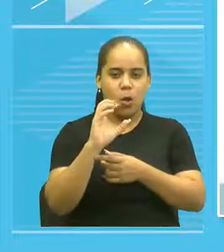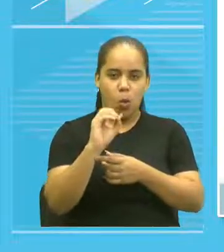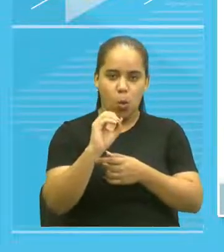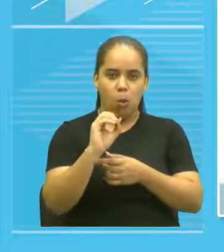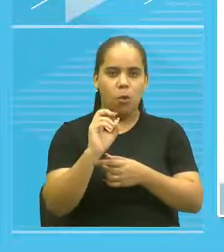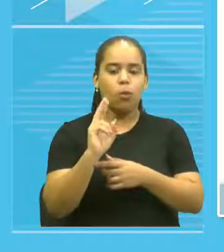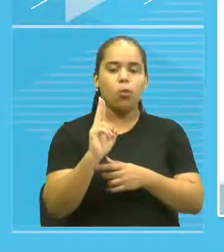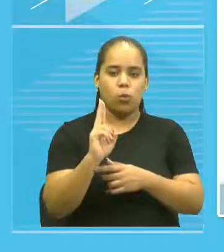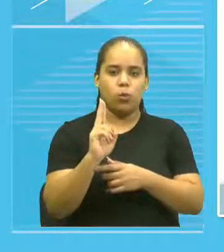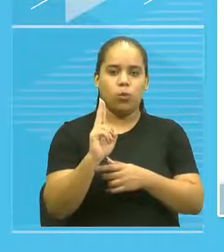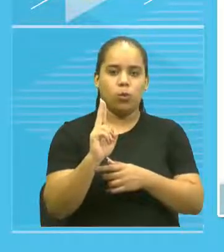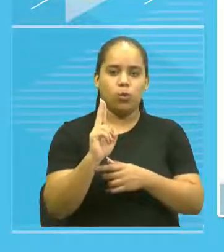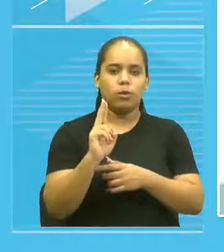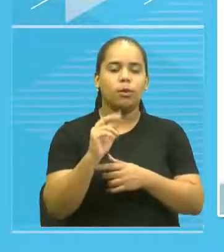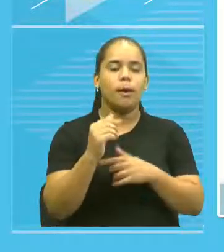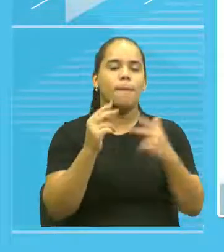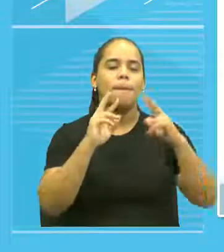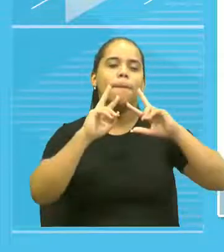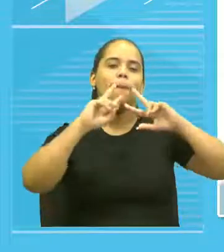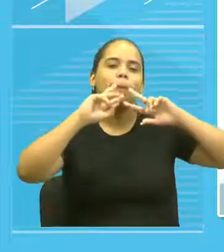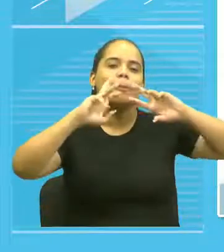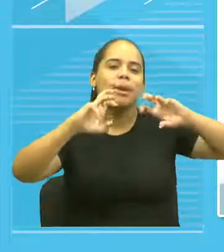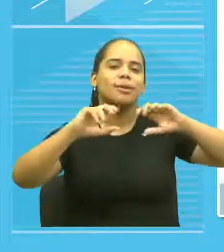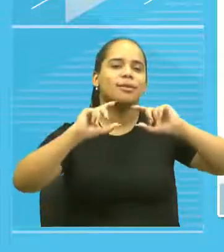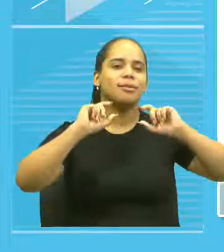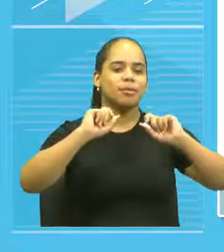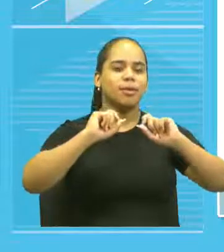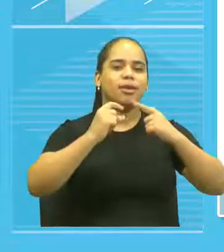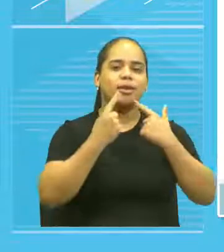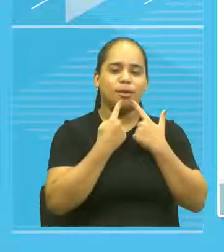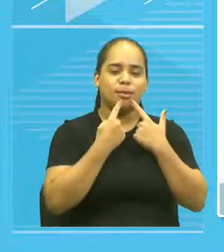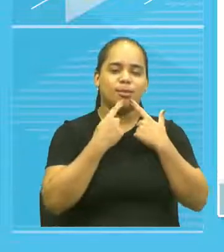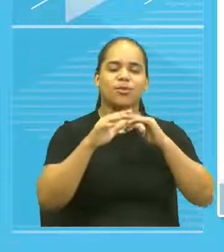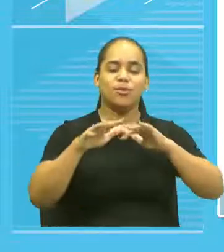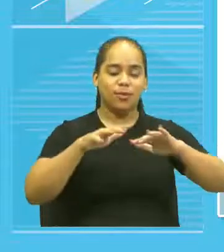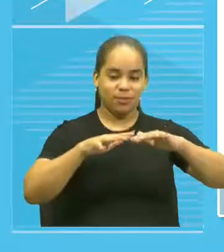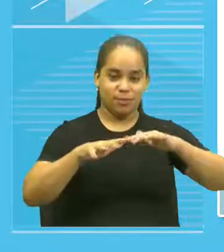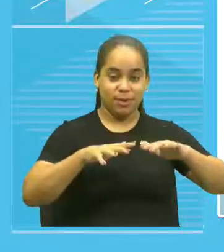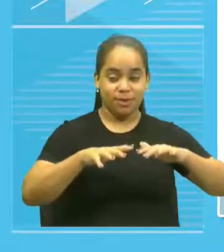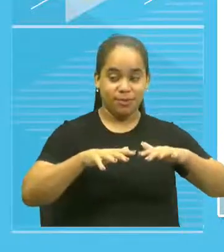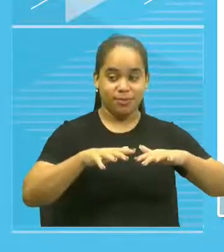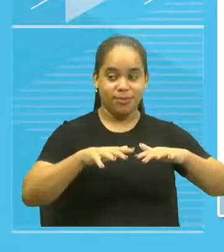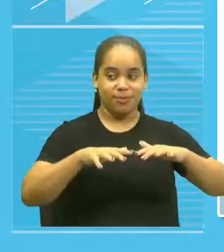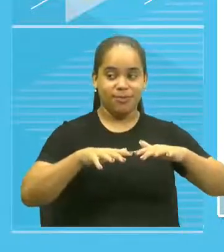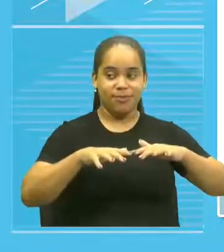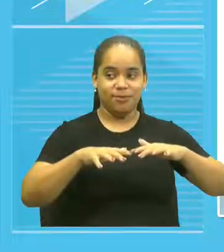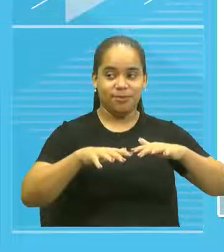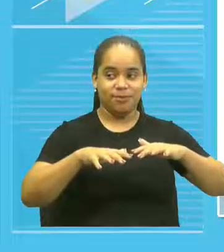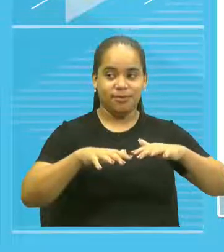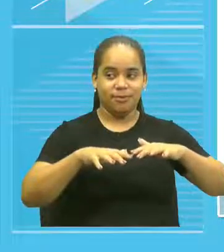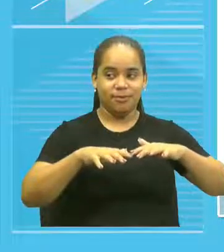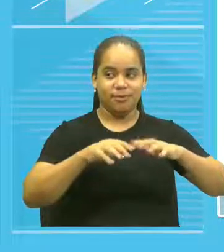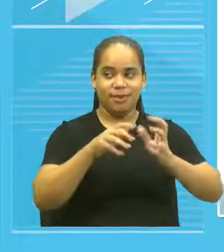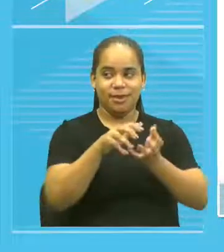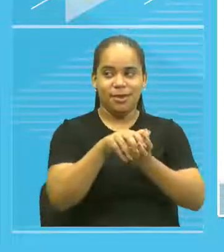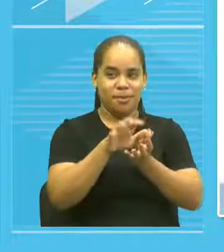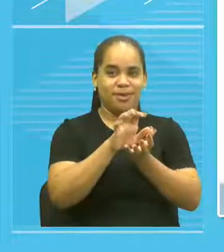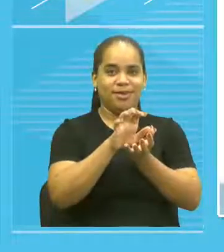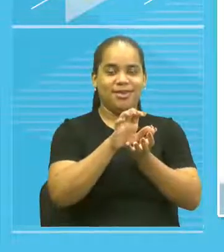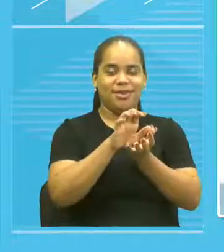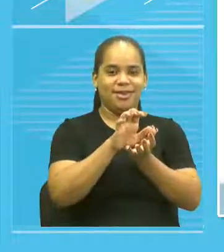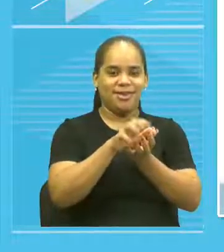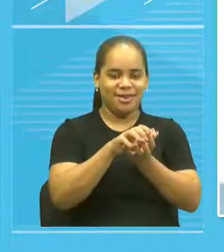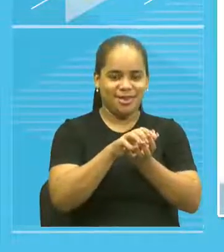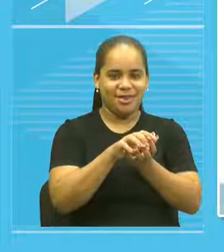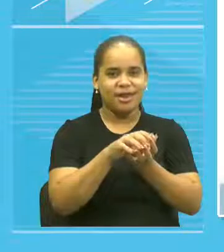i.o.u. o que é que aconteceu com tá boca ela ficou aberta ou seja as vogais vô carro